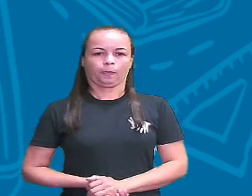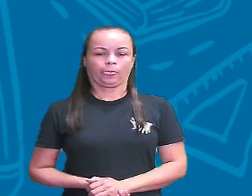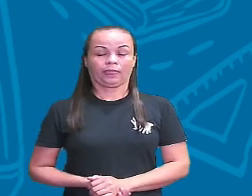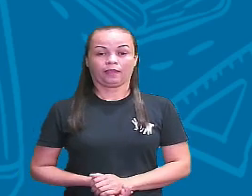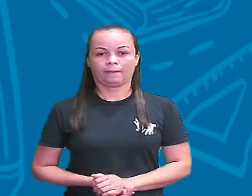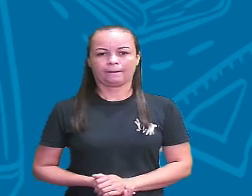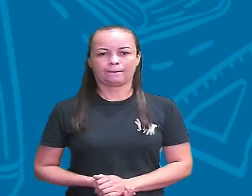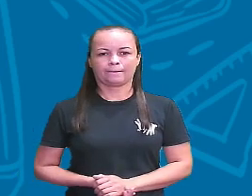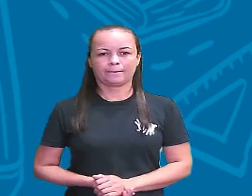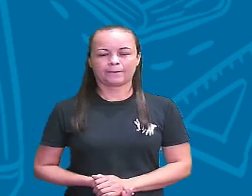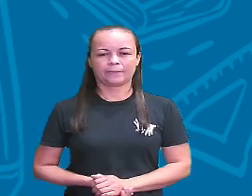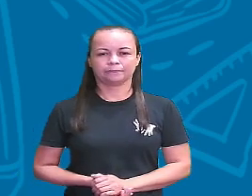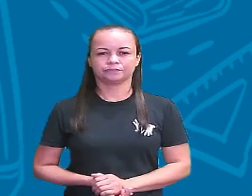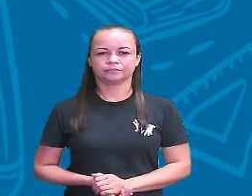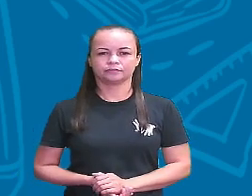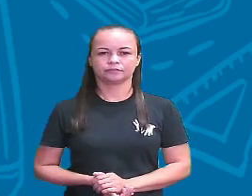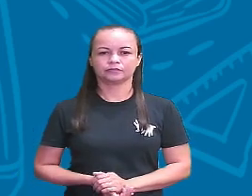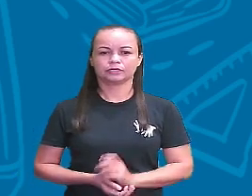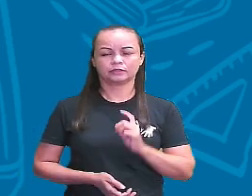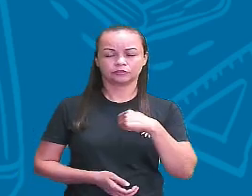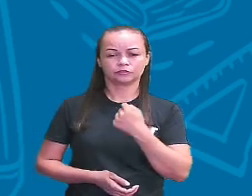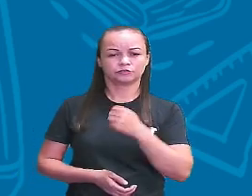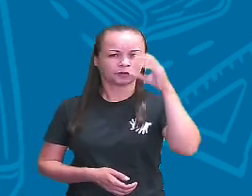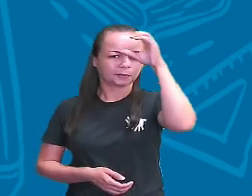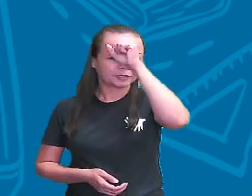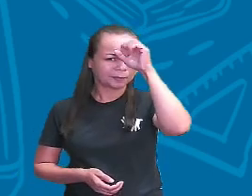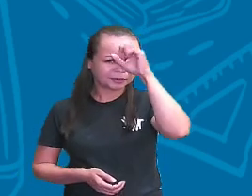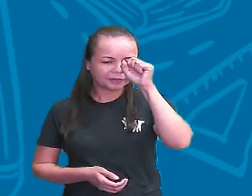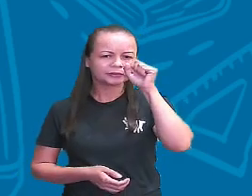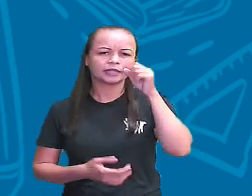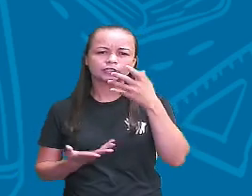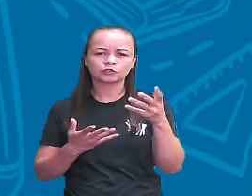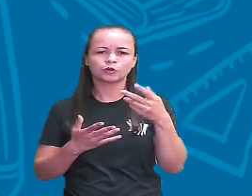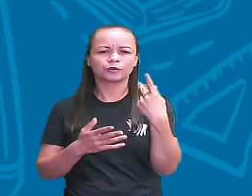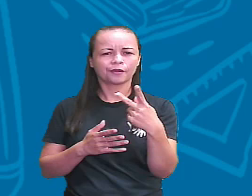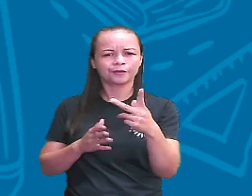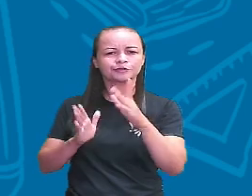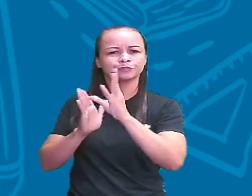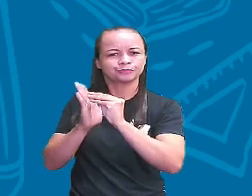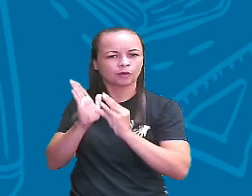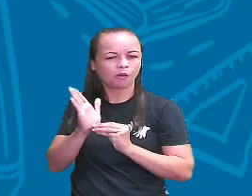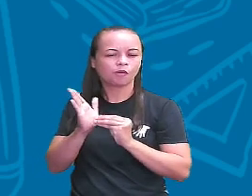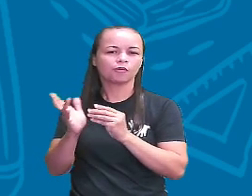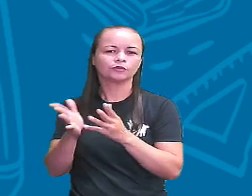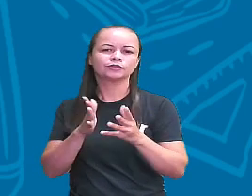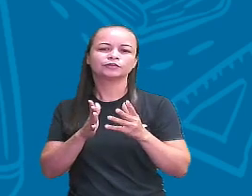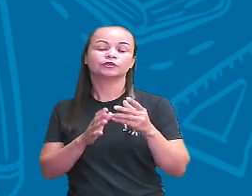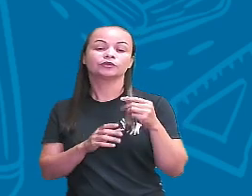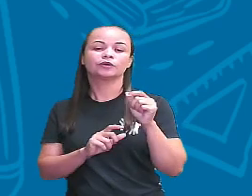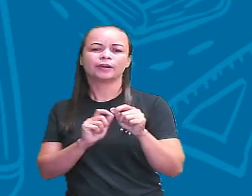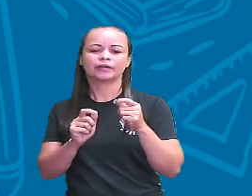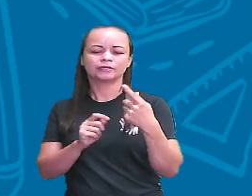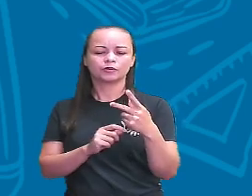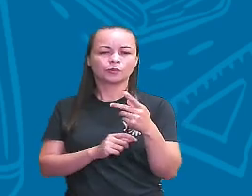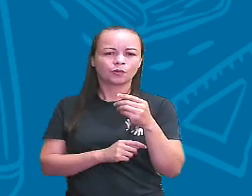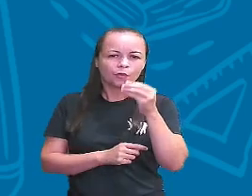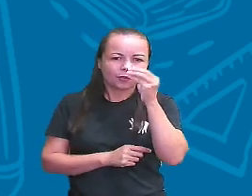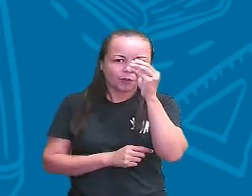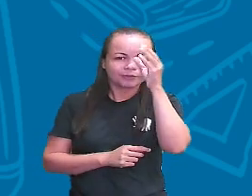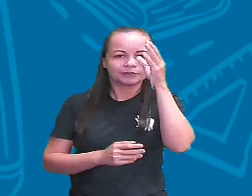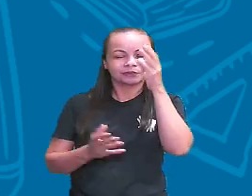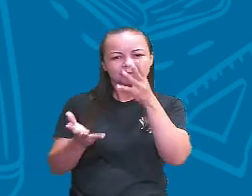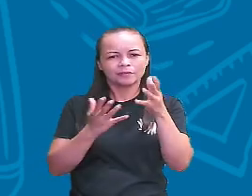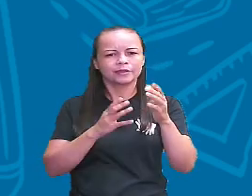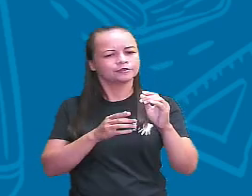E aí a gente vai aprender um pouco sobre esse conteúdo para que ele... Esses conhecimentos já nos ajudem